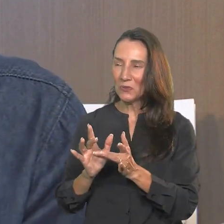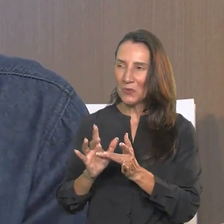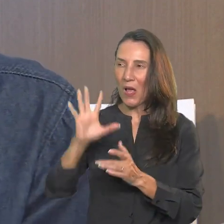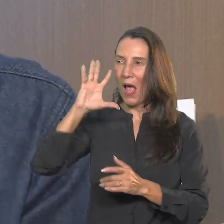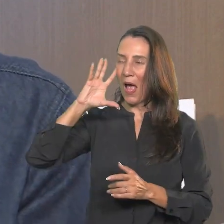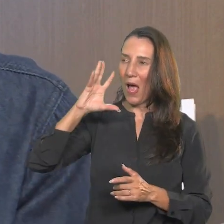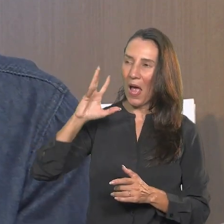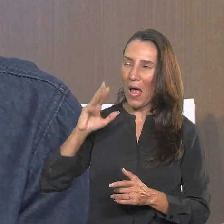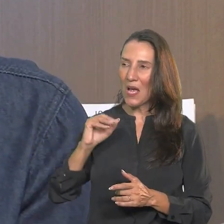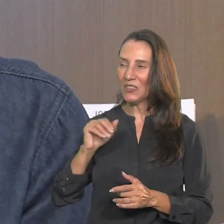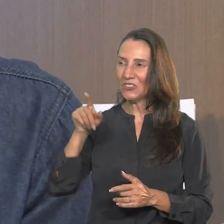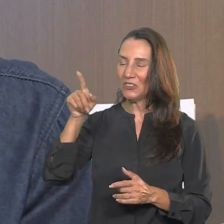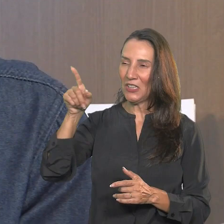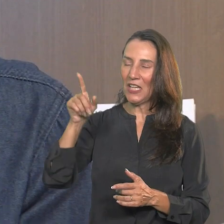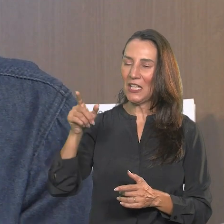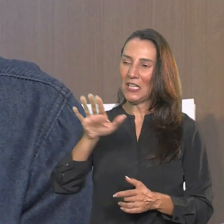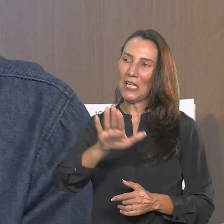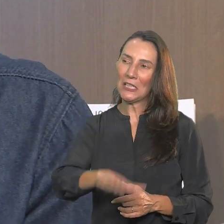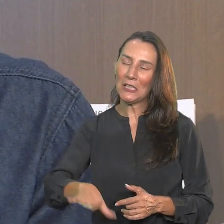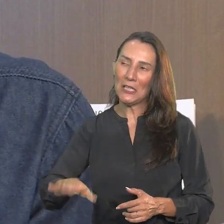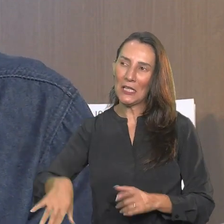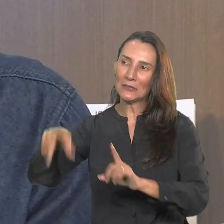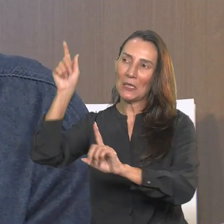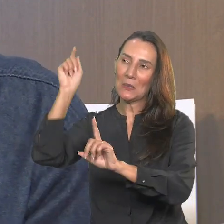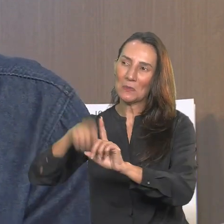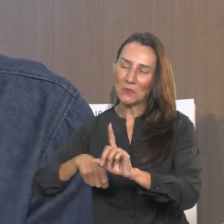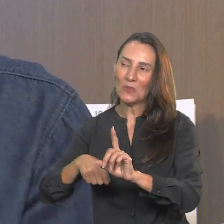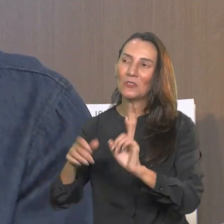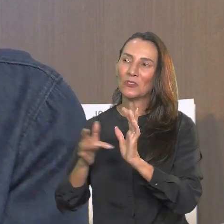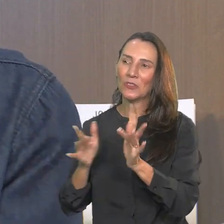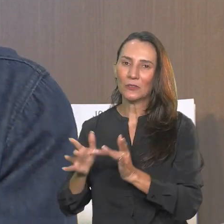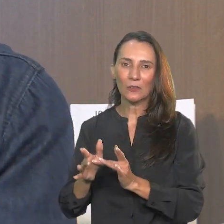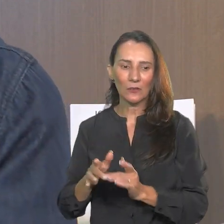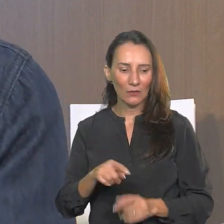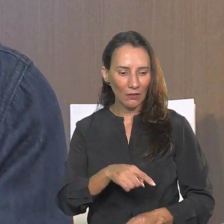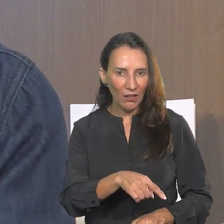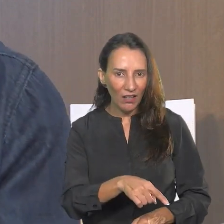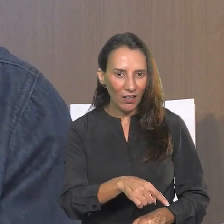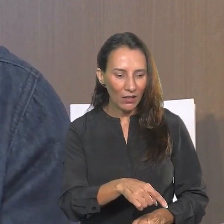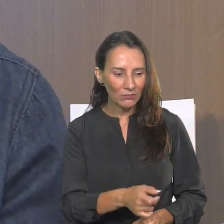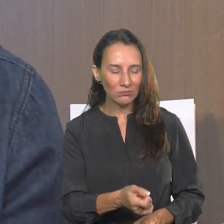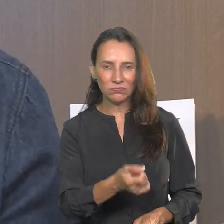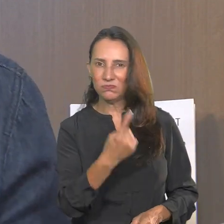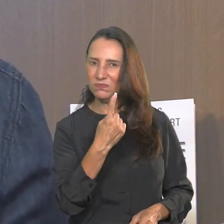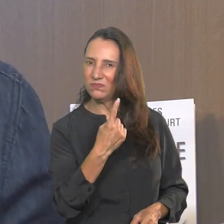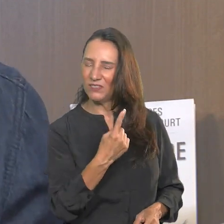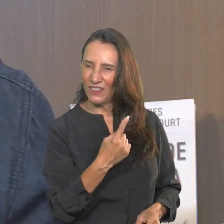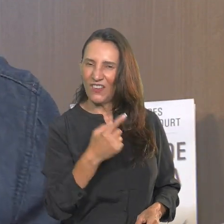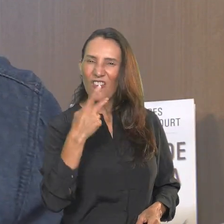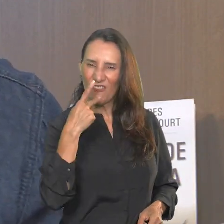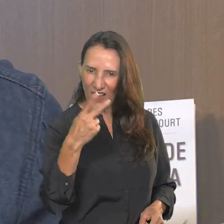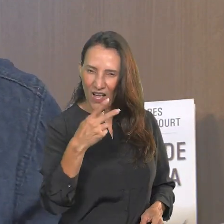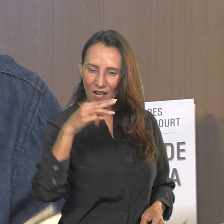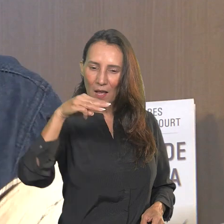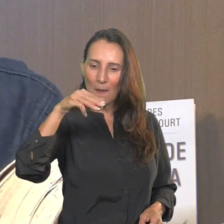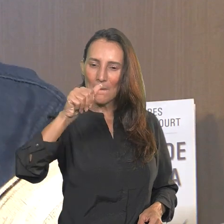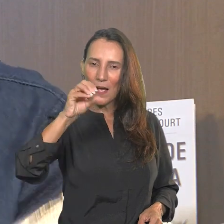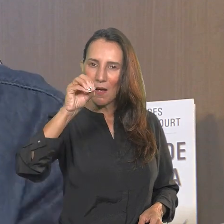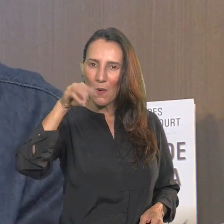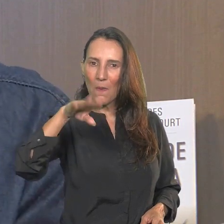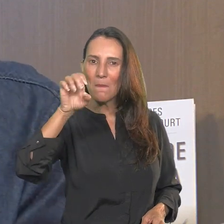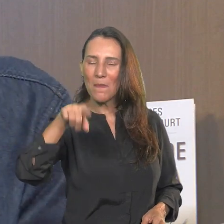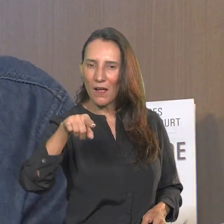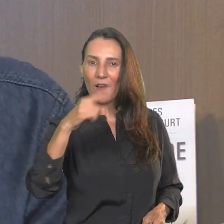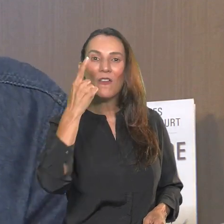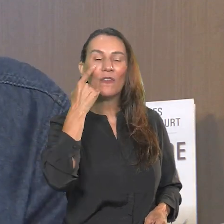violentado sexualmente quando criança, abusado. Fala isso de Maomé. Fala e você vai ver se a sua casa, se